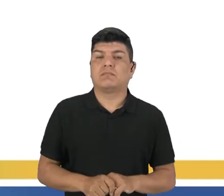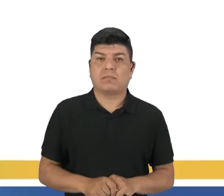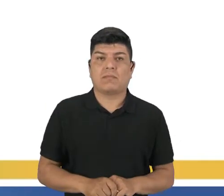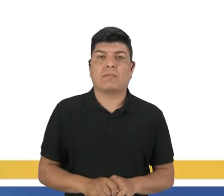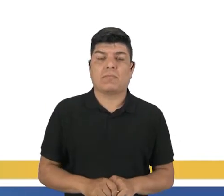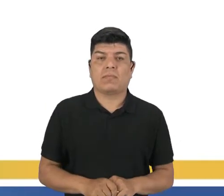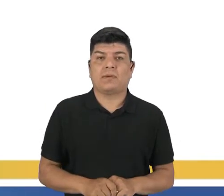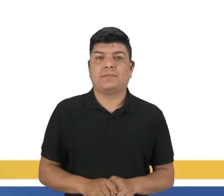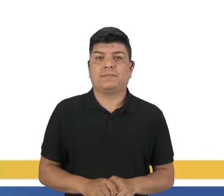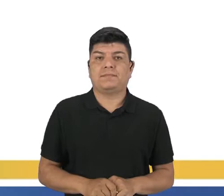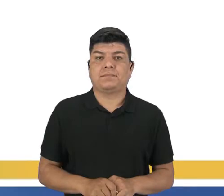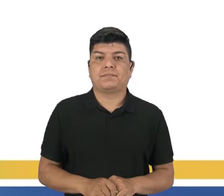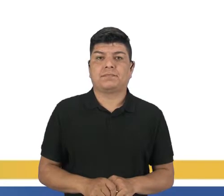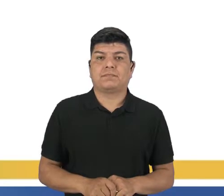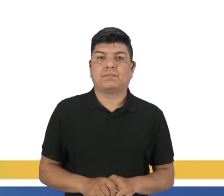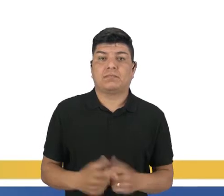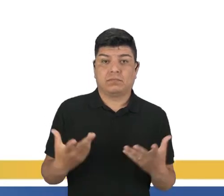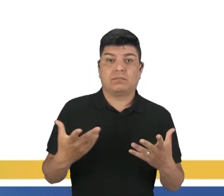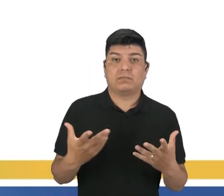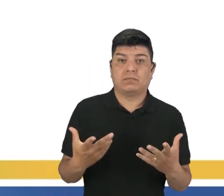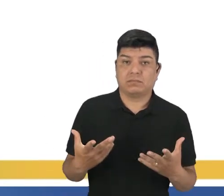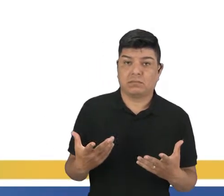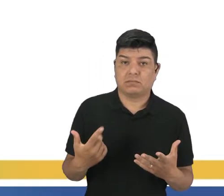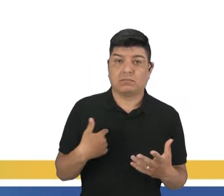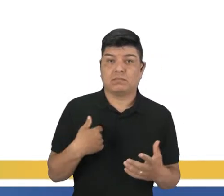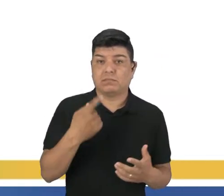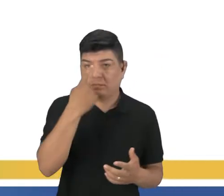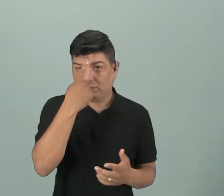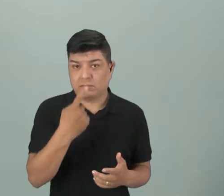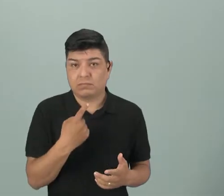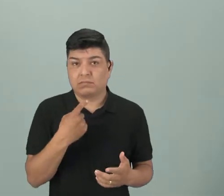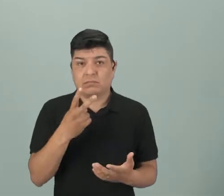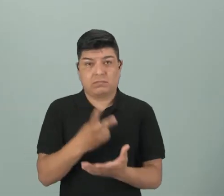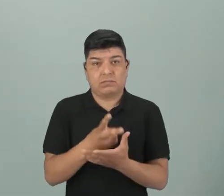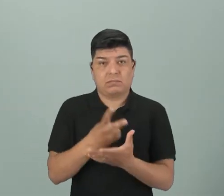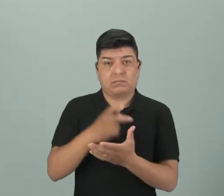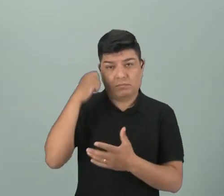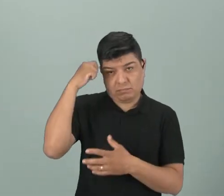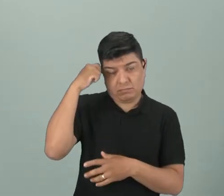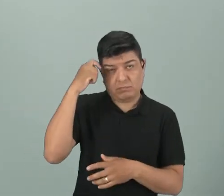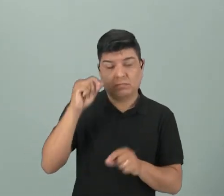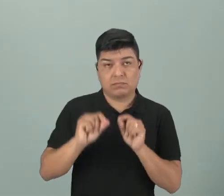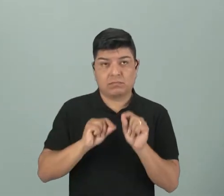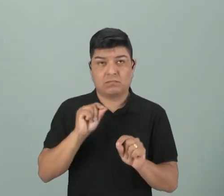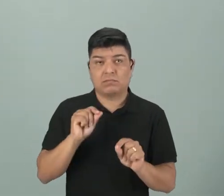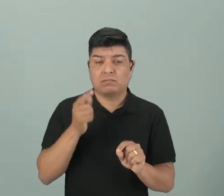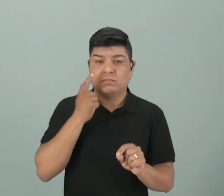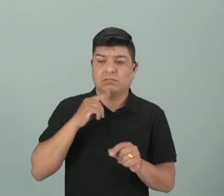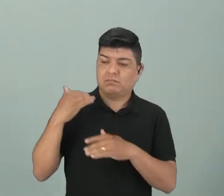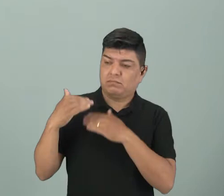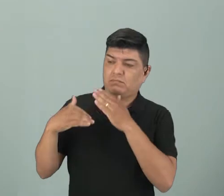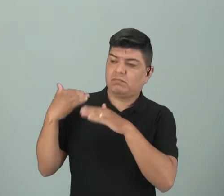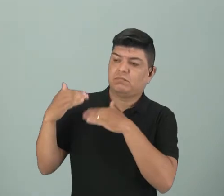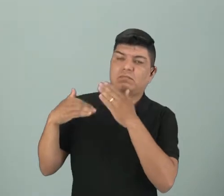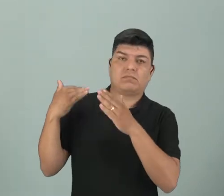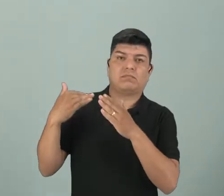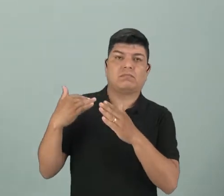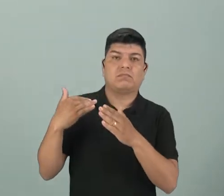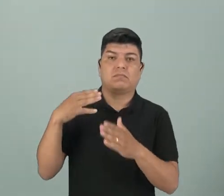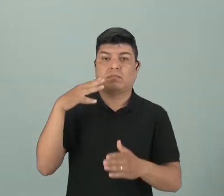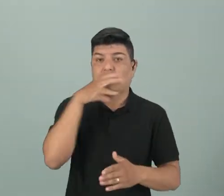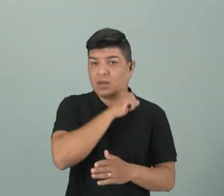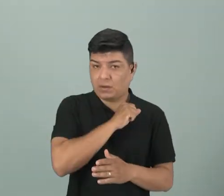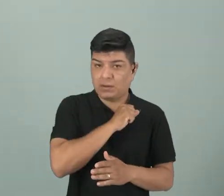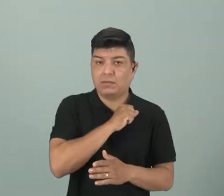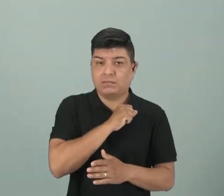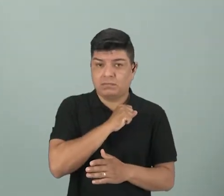exercício desenvolvido. Ou seja, pessoal, numa cena, nem toda vez o ator consegue, ele consegue desenvolver o trabalho